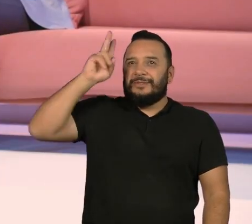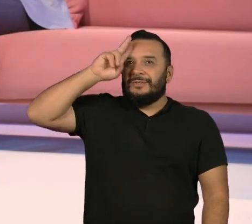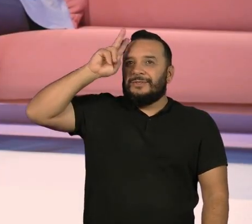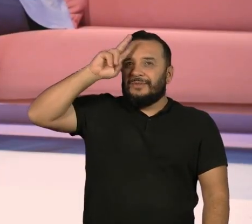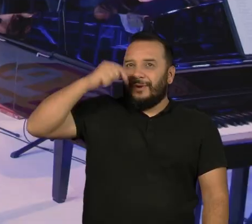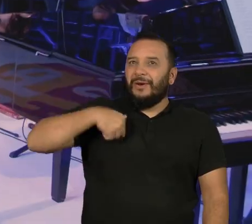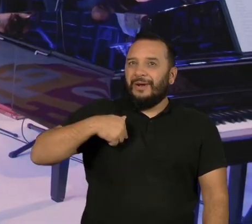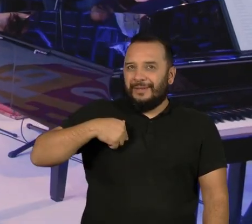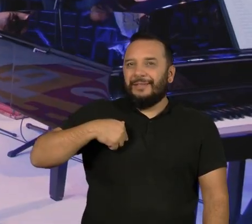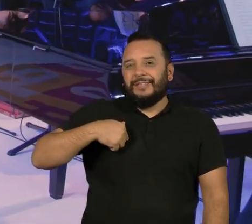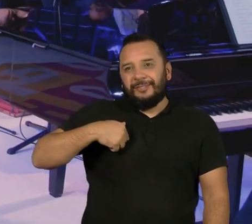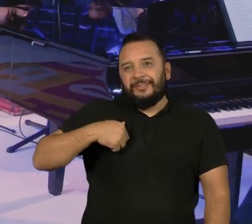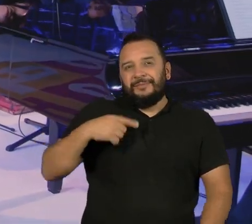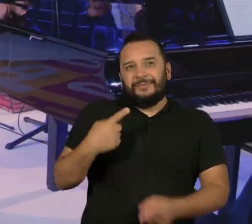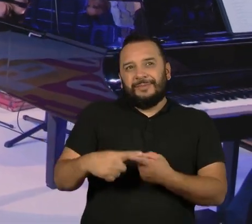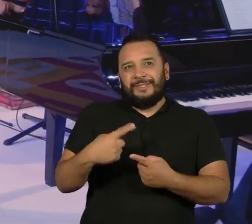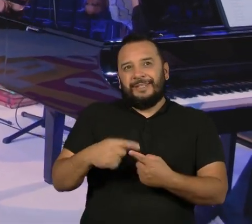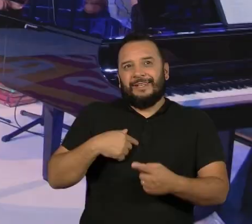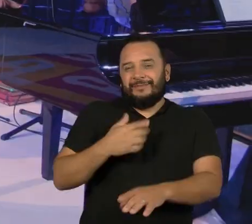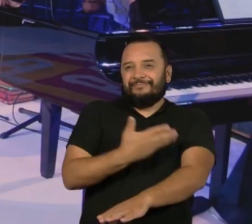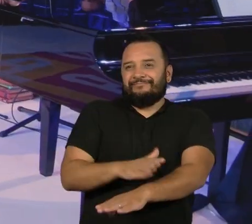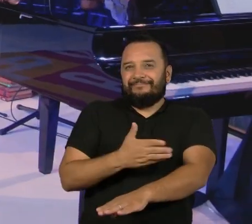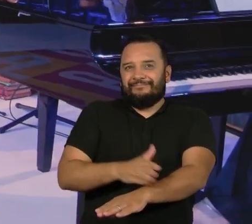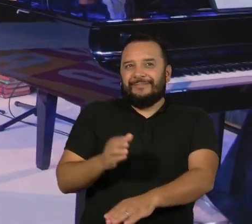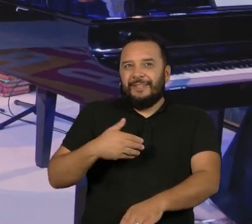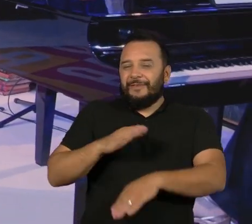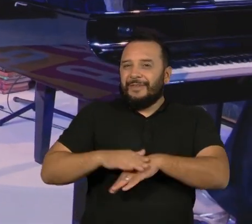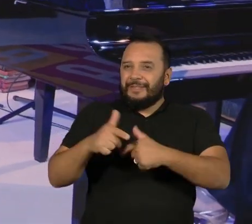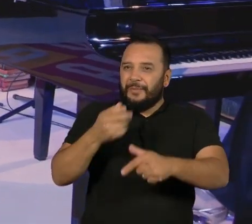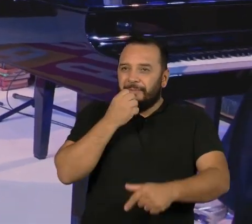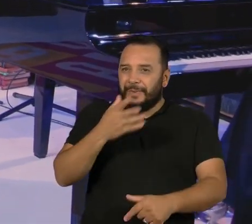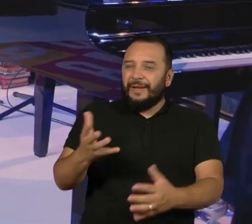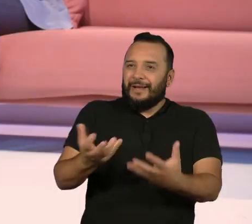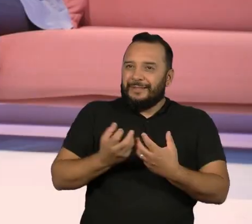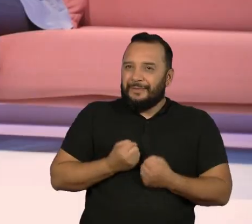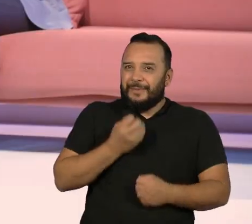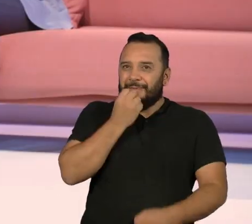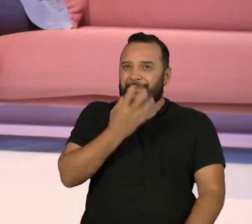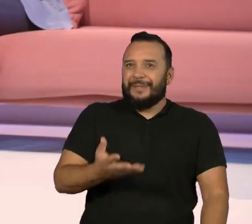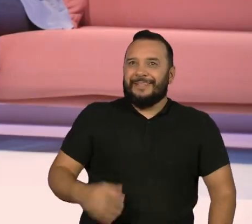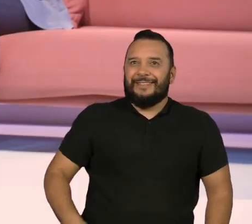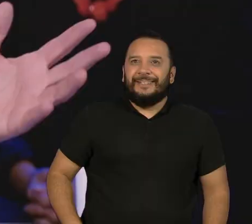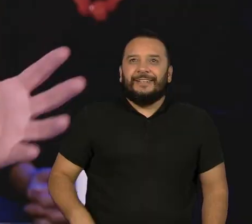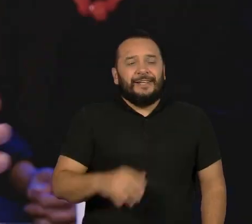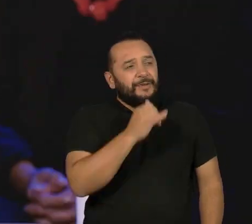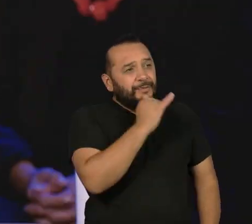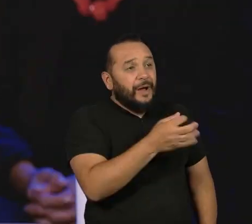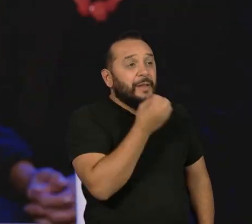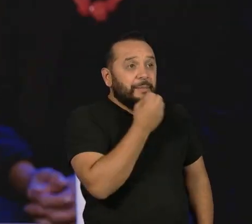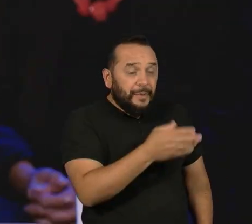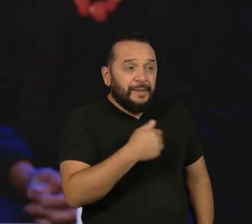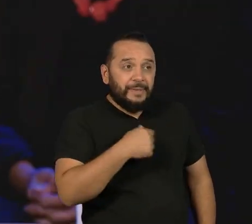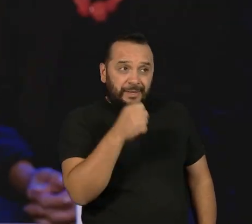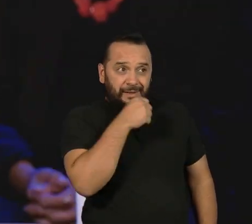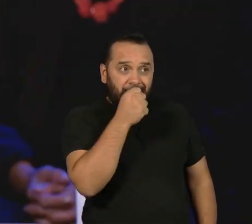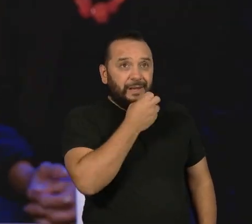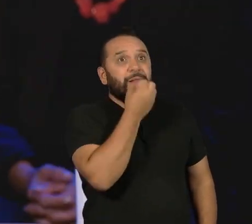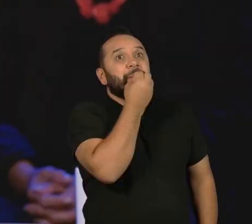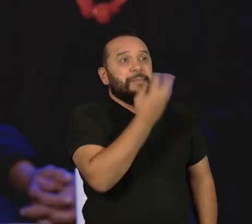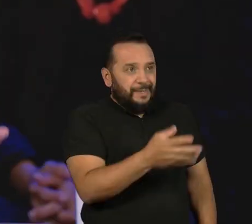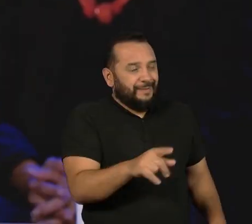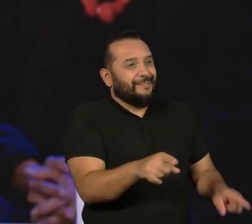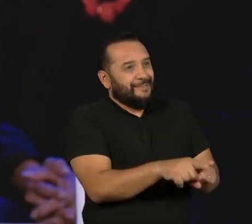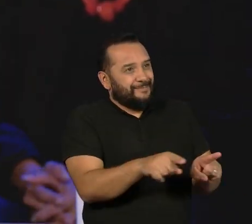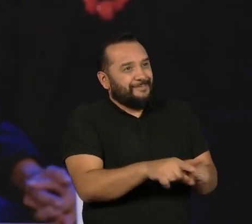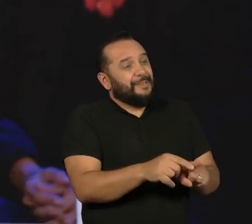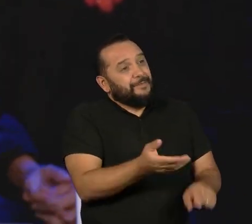porque o meu exercício diário é isso, de fazer o bem para receber o bem. Ele fala muito bem, mas ele canta maravilhosamente bem